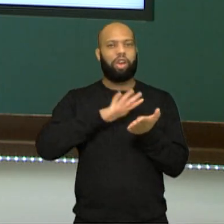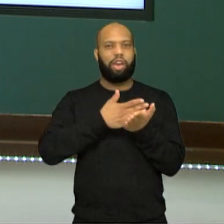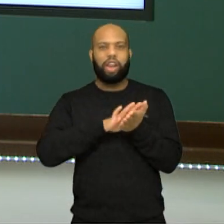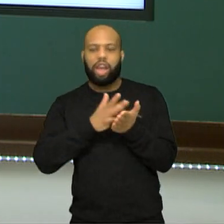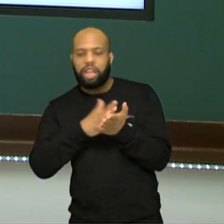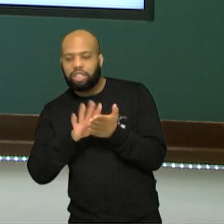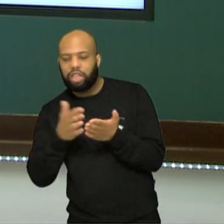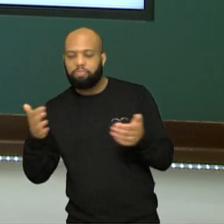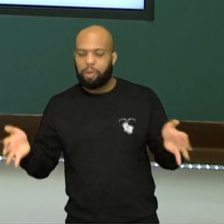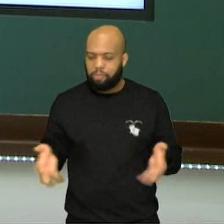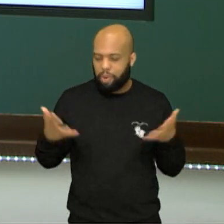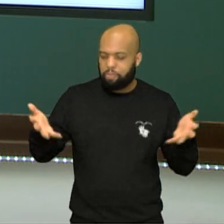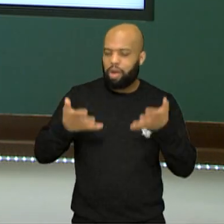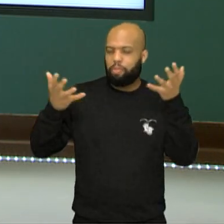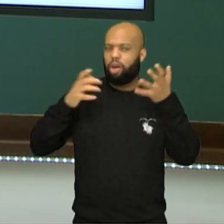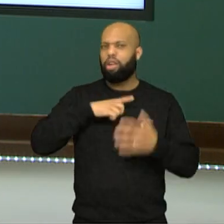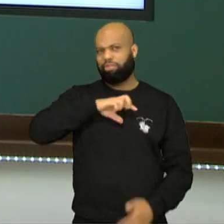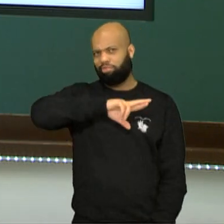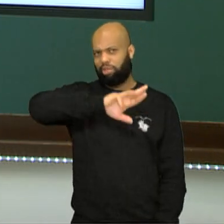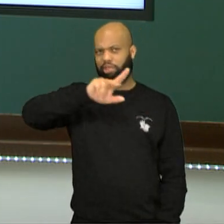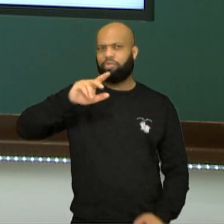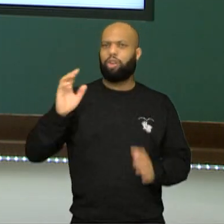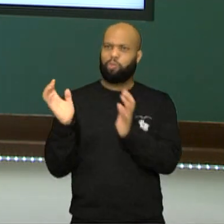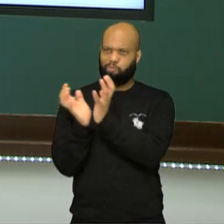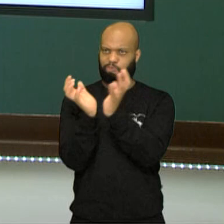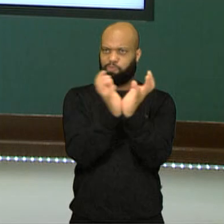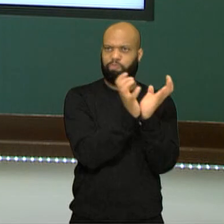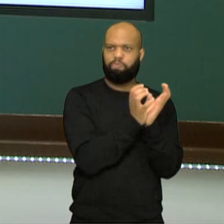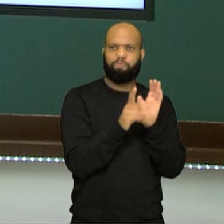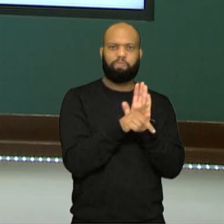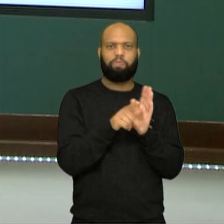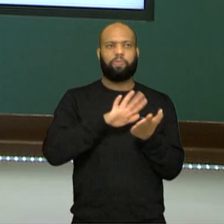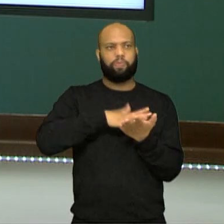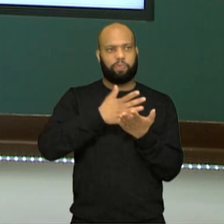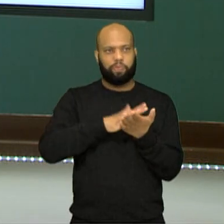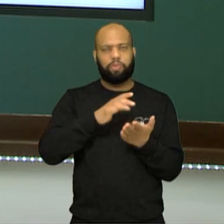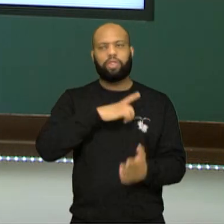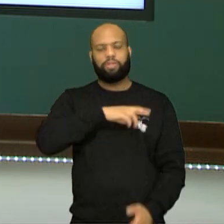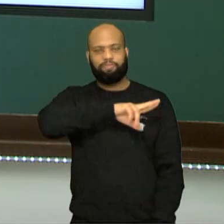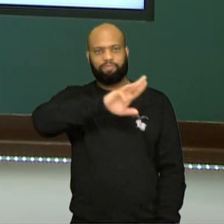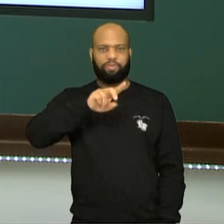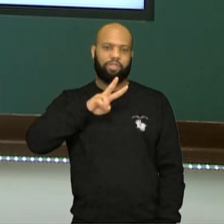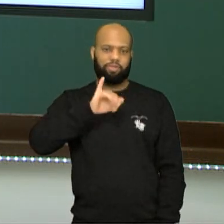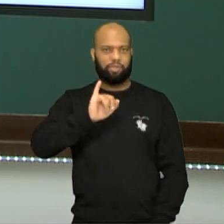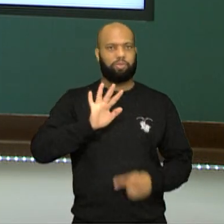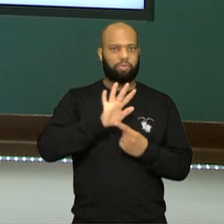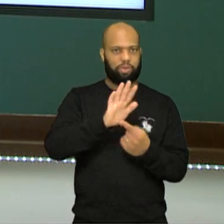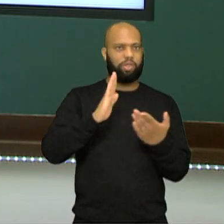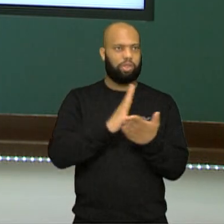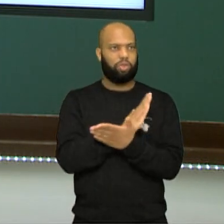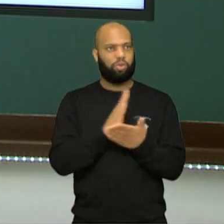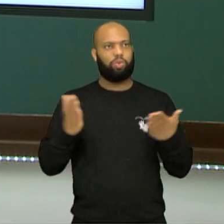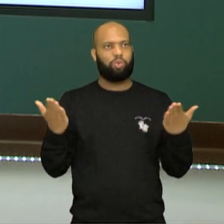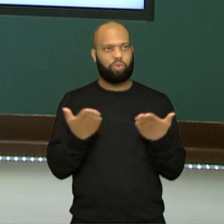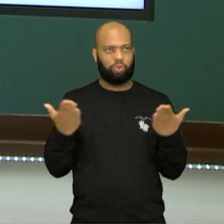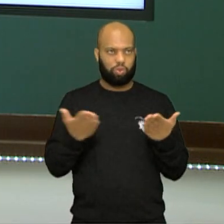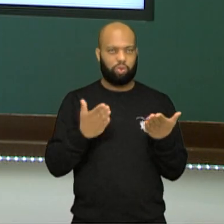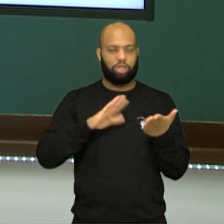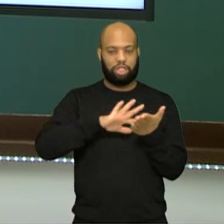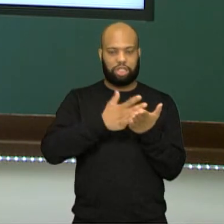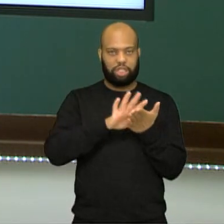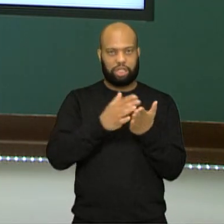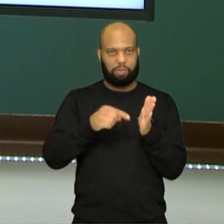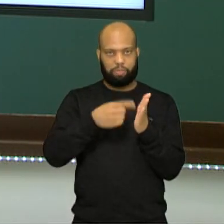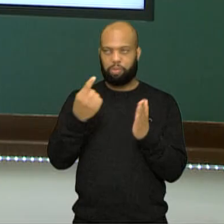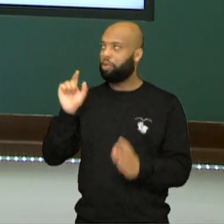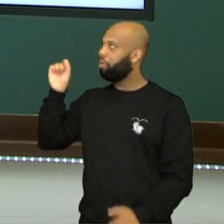porque o samba tem diversas categorias, né? Tem diversos tipos de samba, a gente vai citar alguns hoje aqui, e um deles é o samba